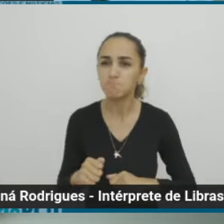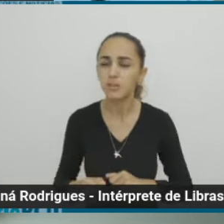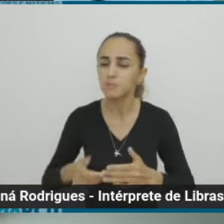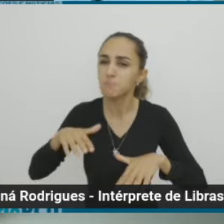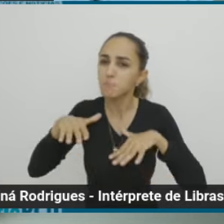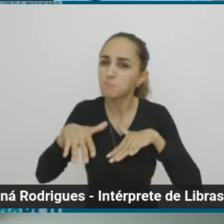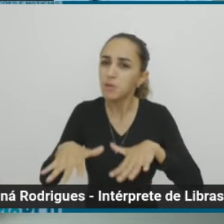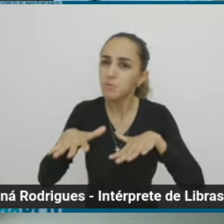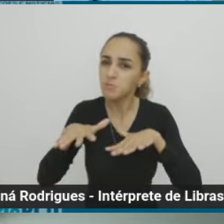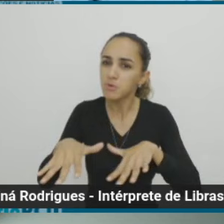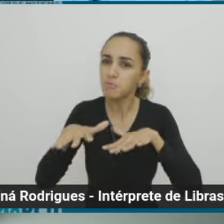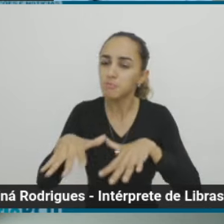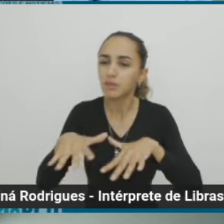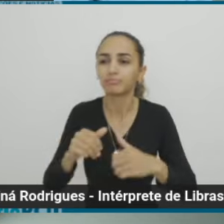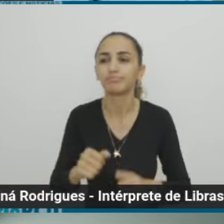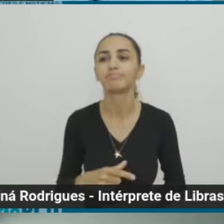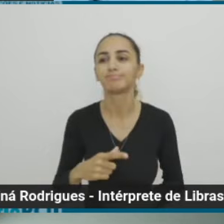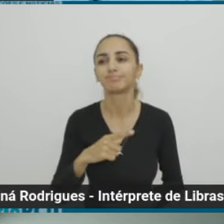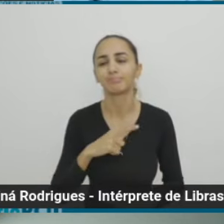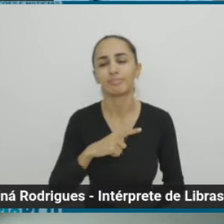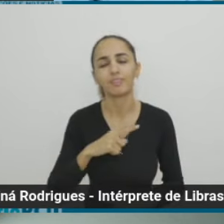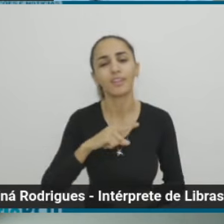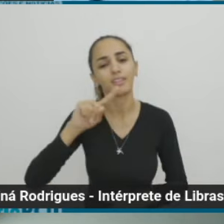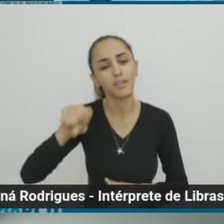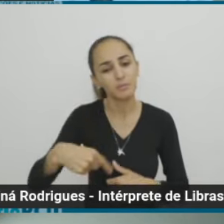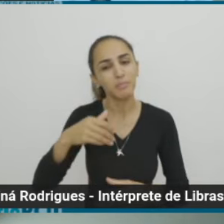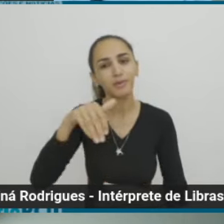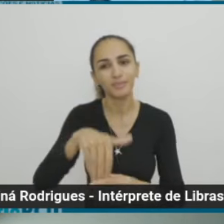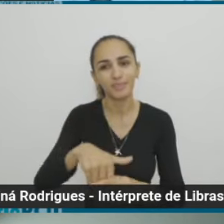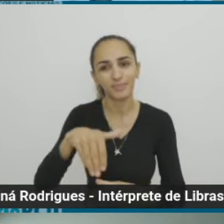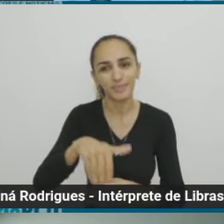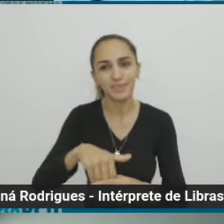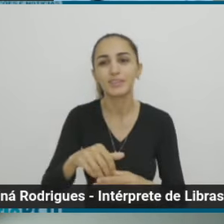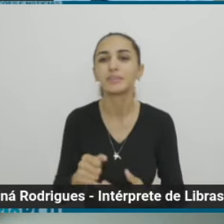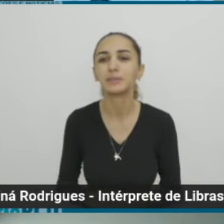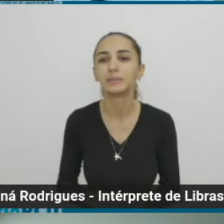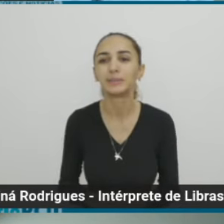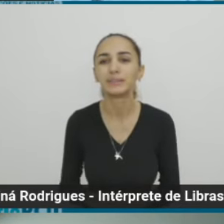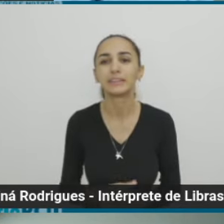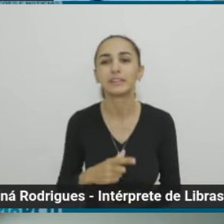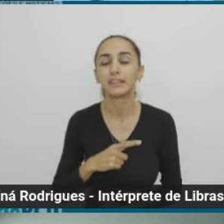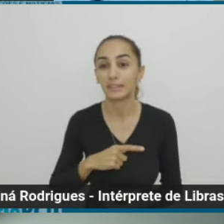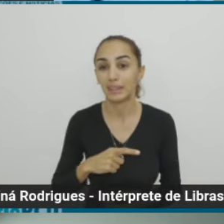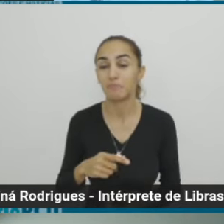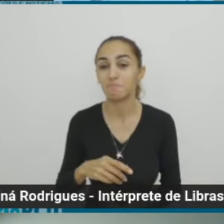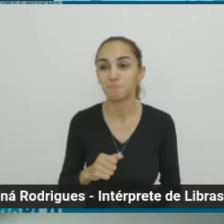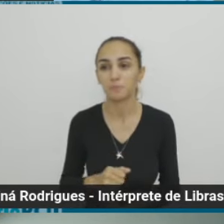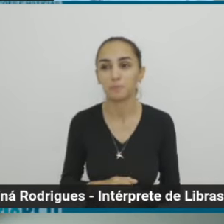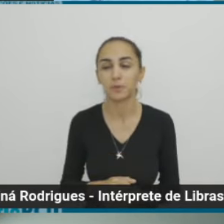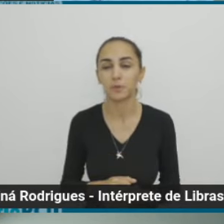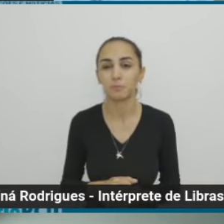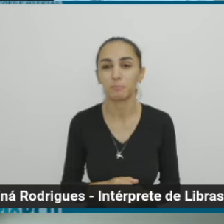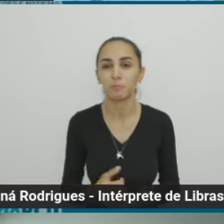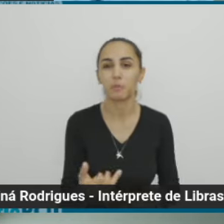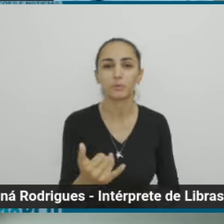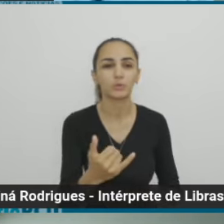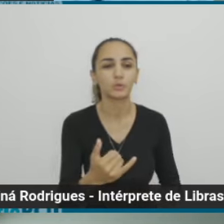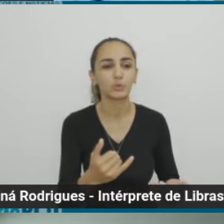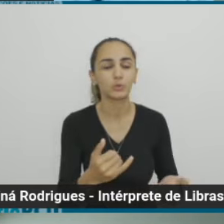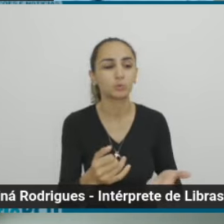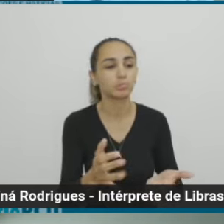que é. Enfim, temos muito depois das eleições, Abrão, para poder colher de todos esses